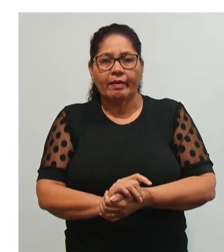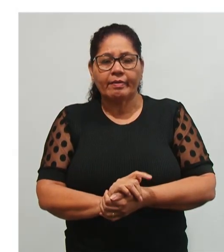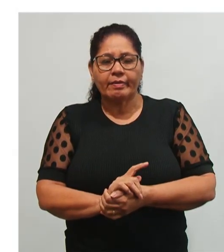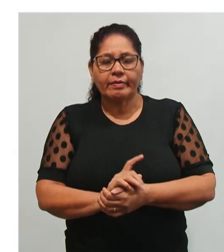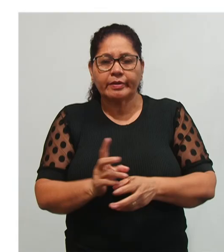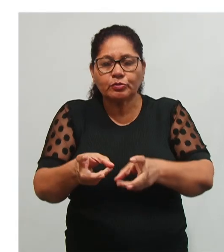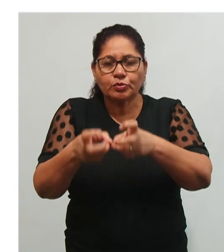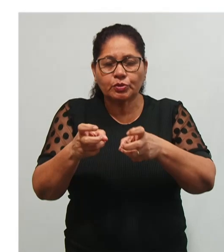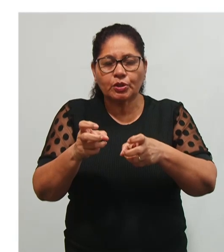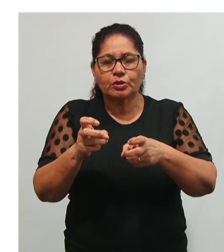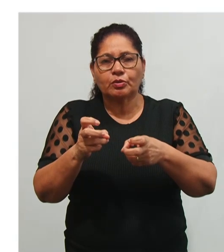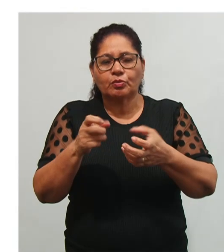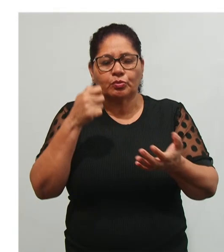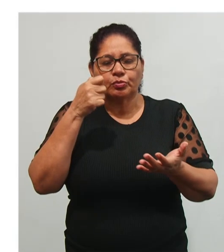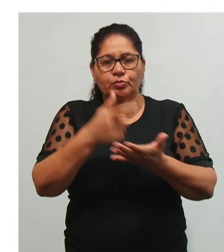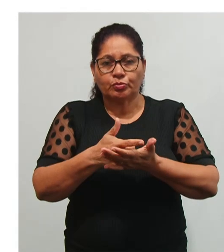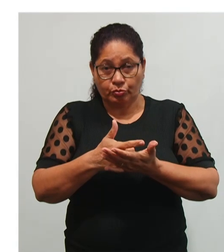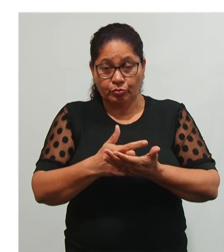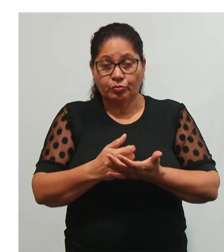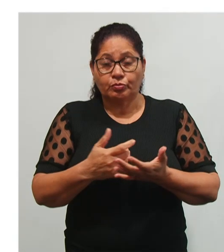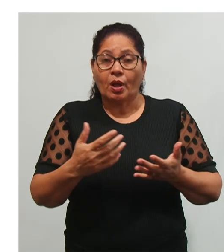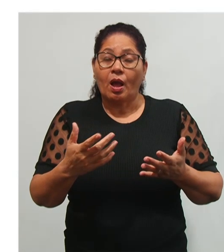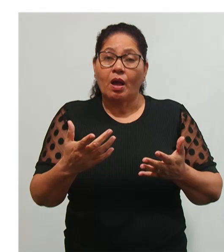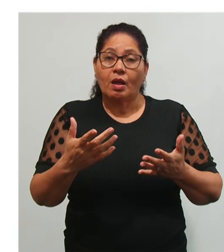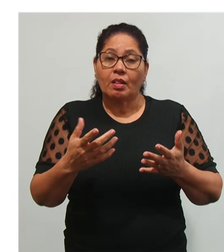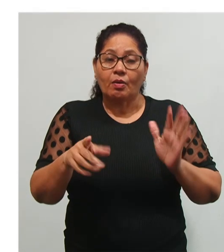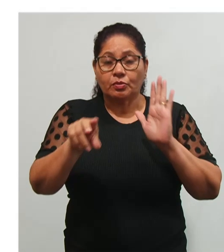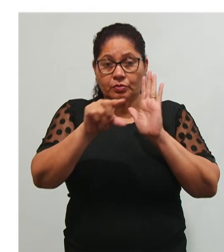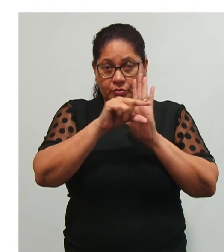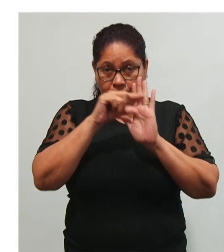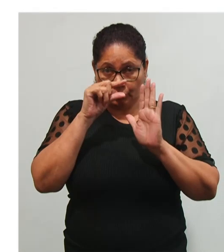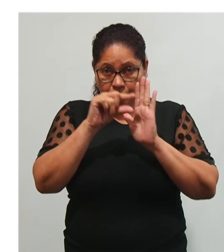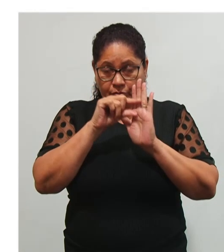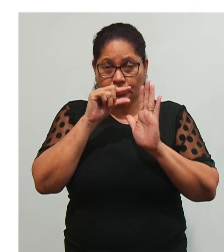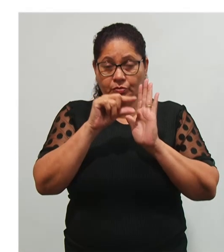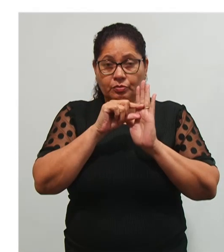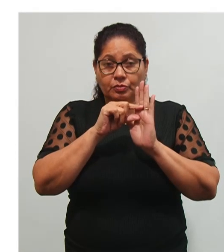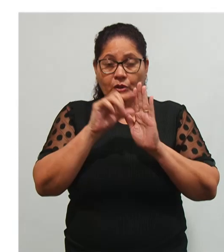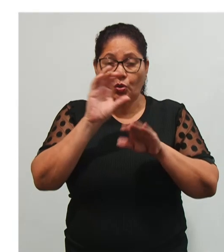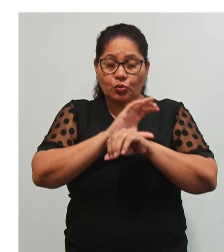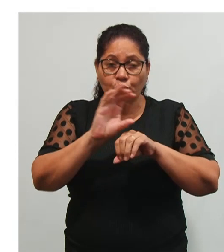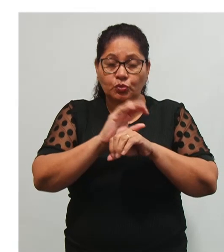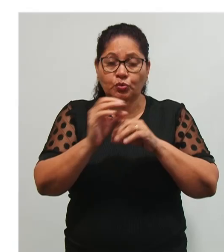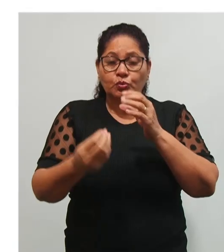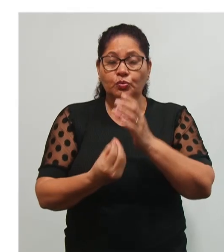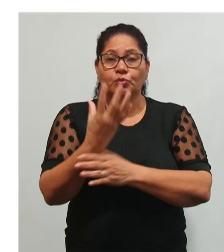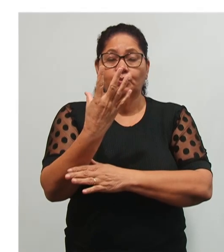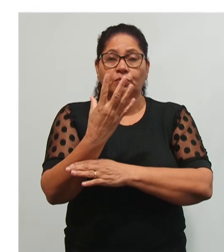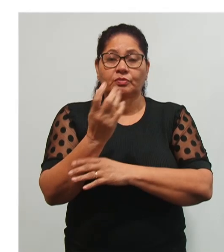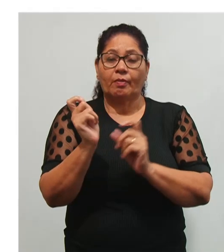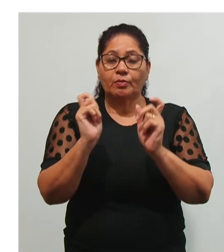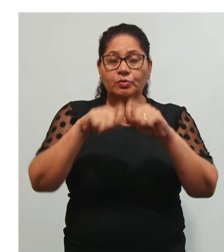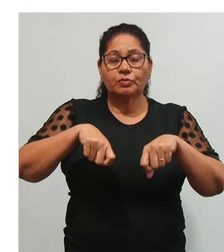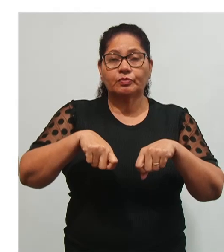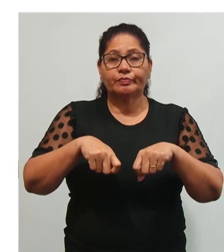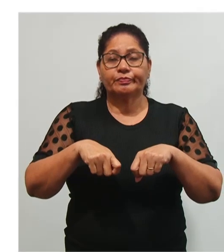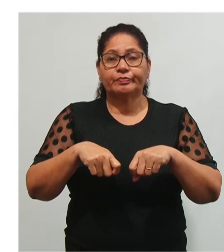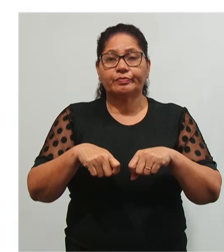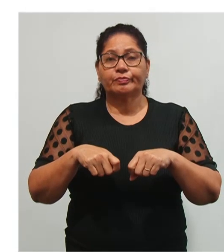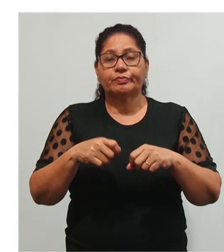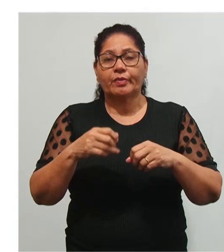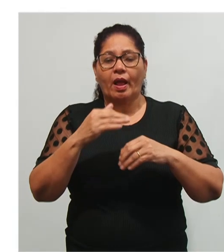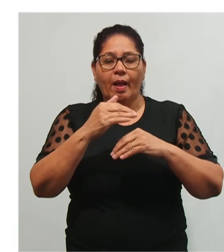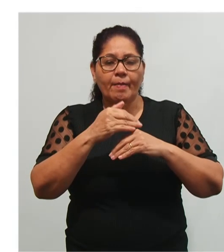recursos e prestação de contas. Essa ementa, quando o curso foi criado, nós tivemos a oportunidade de participar da